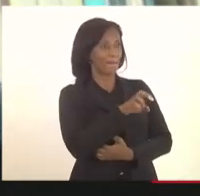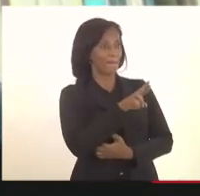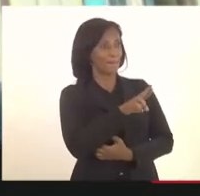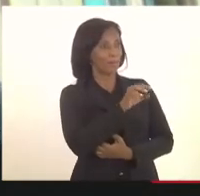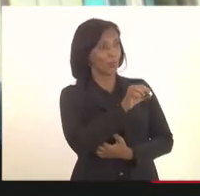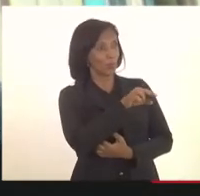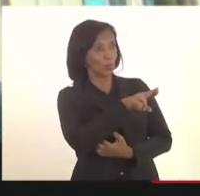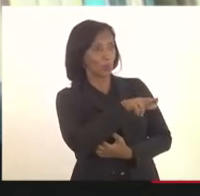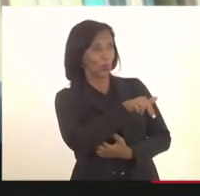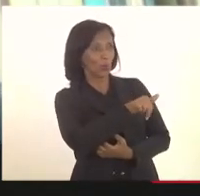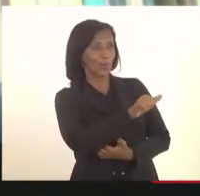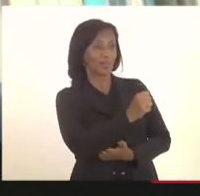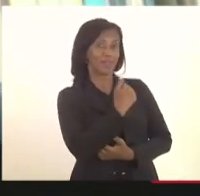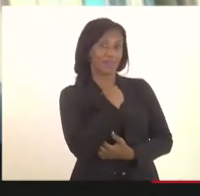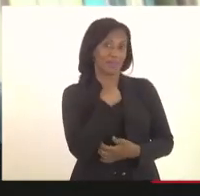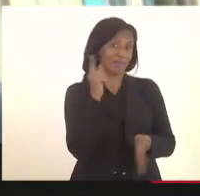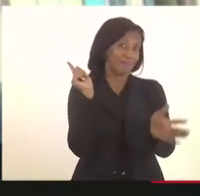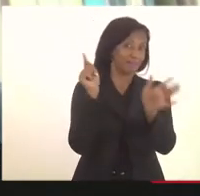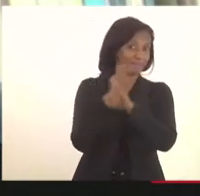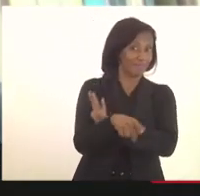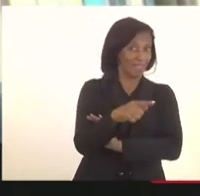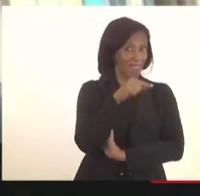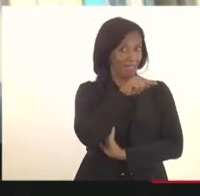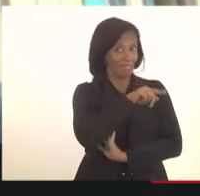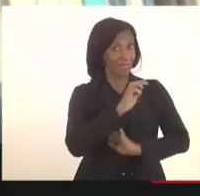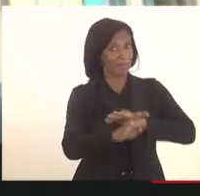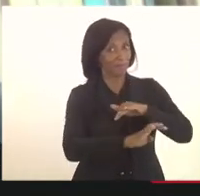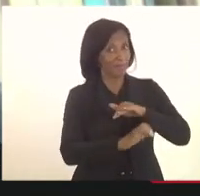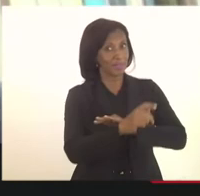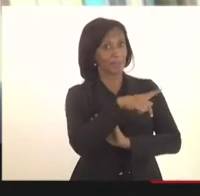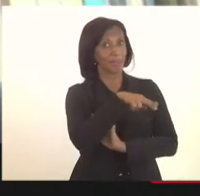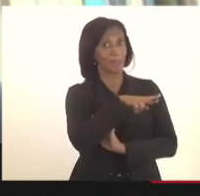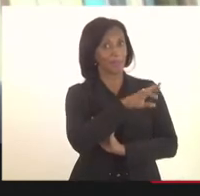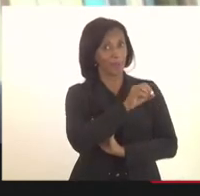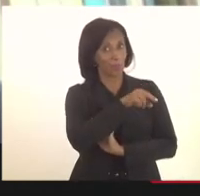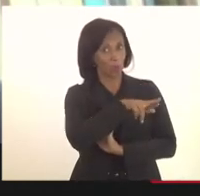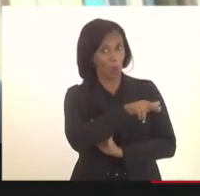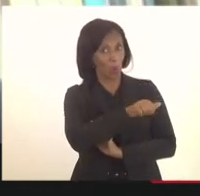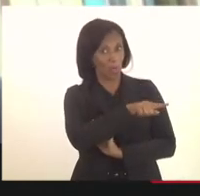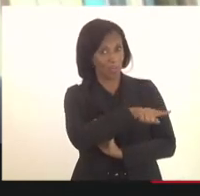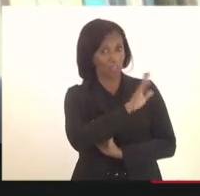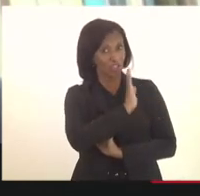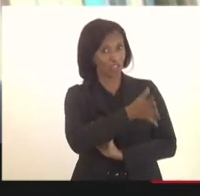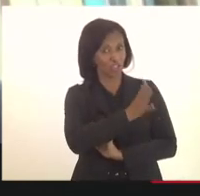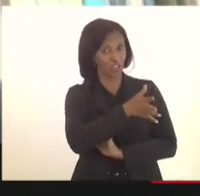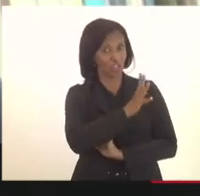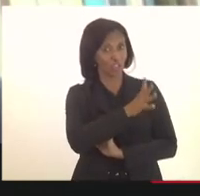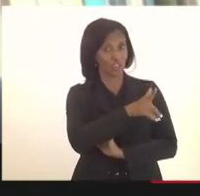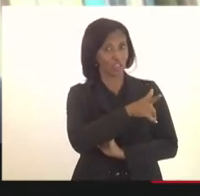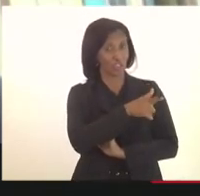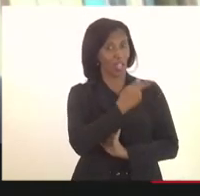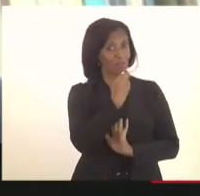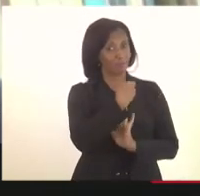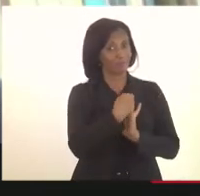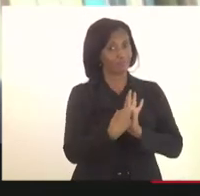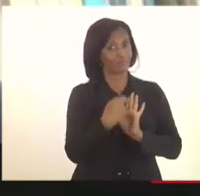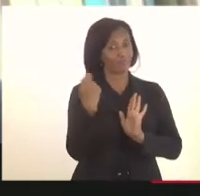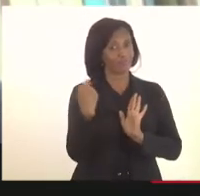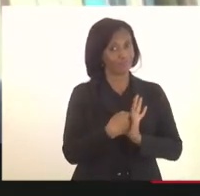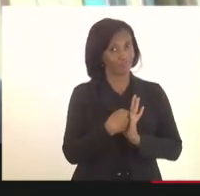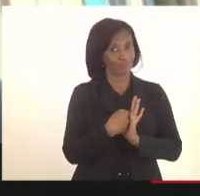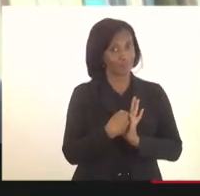minha pergunta é se a Petronas, de algum modo, validou, ratifica